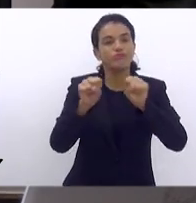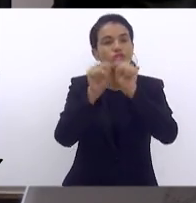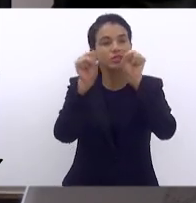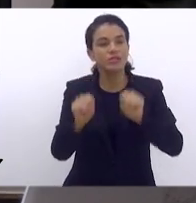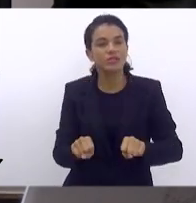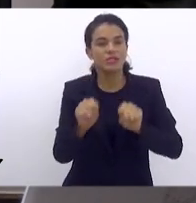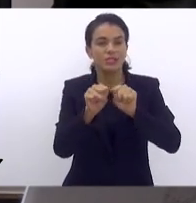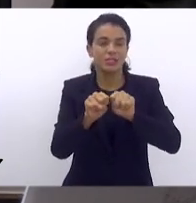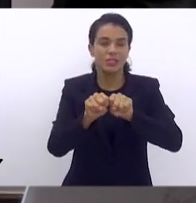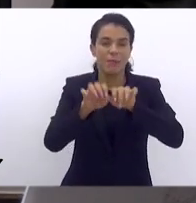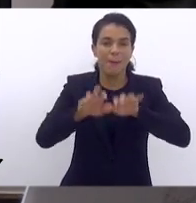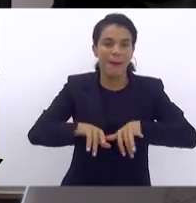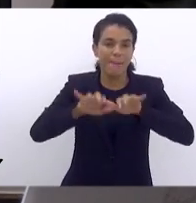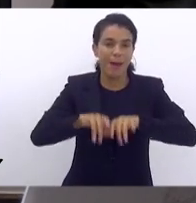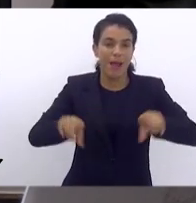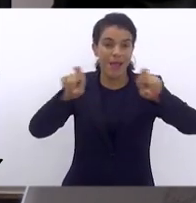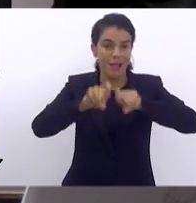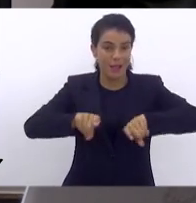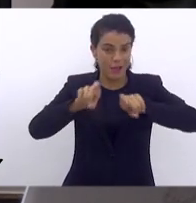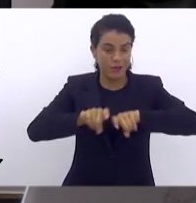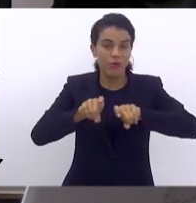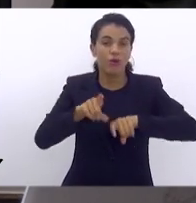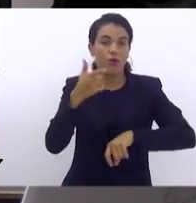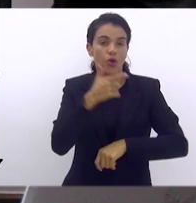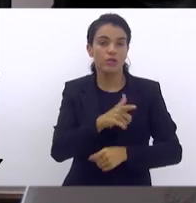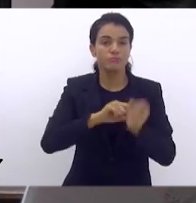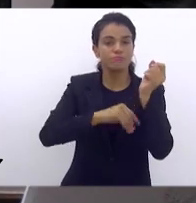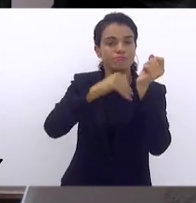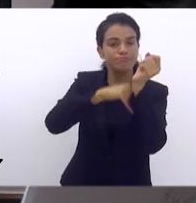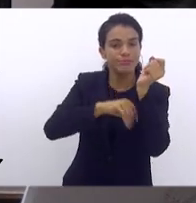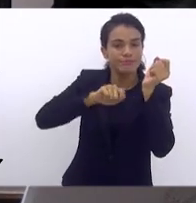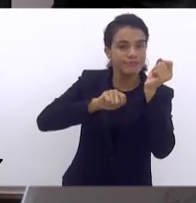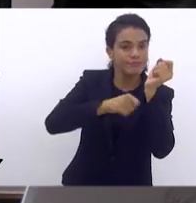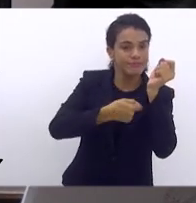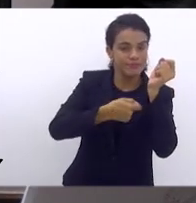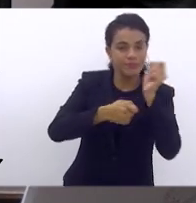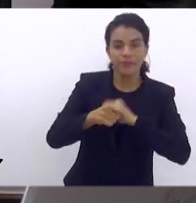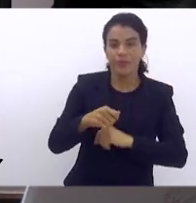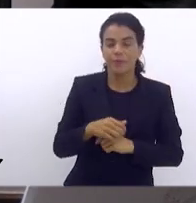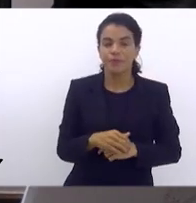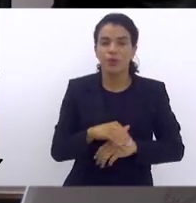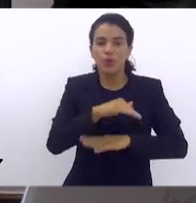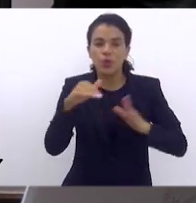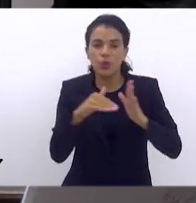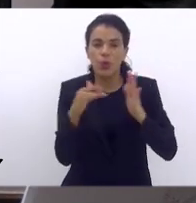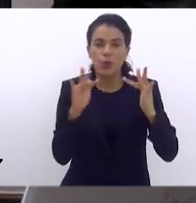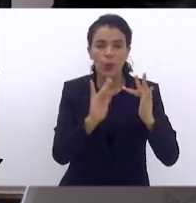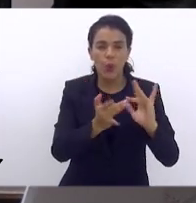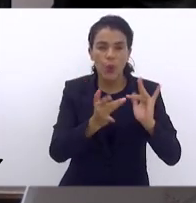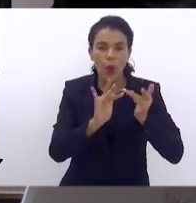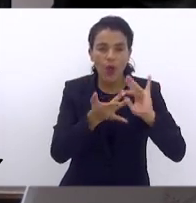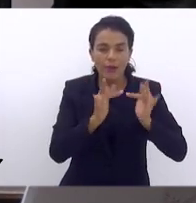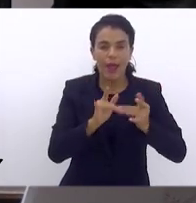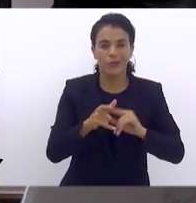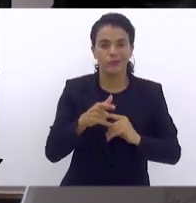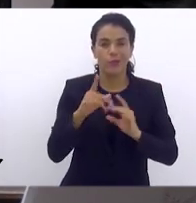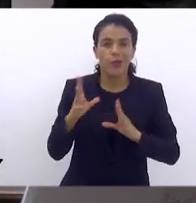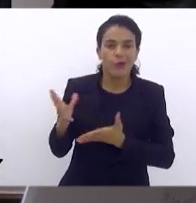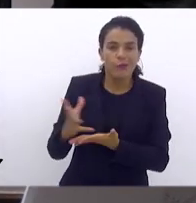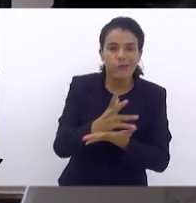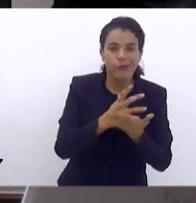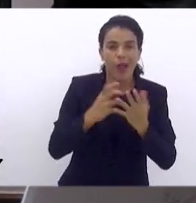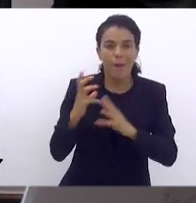consegue colocar sigilos nos nossos atendimentos E com isso todos do contato todos os contatos todos os dados e também